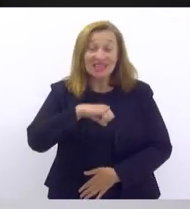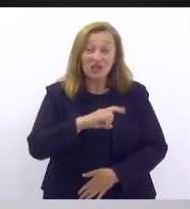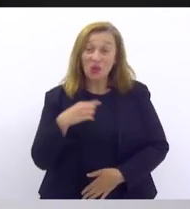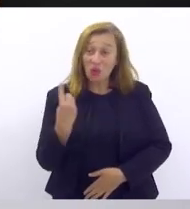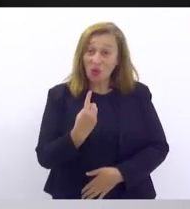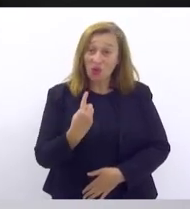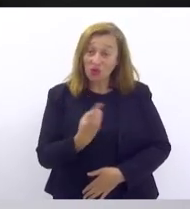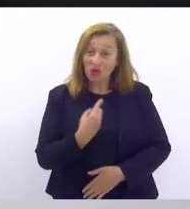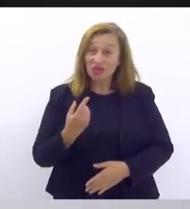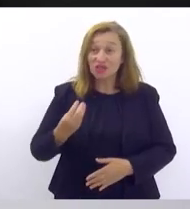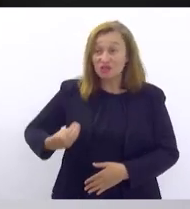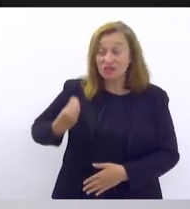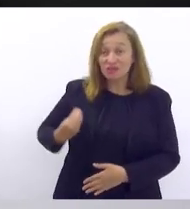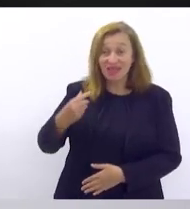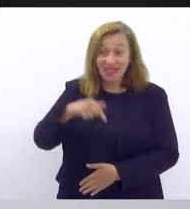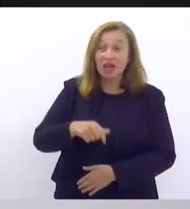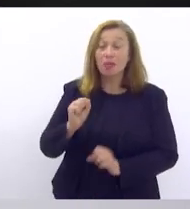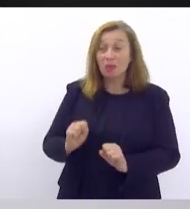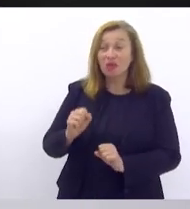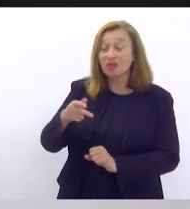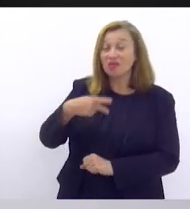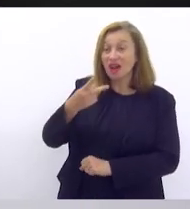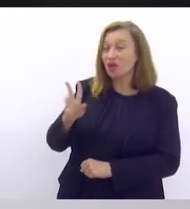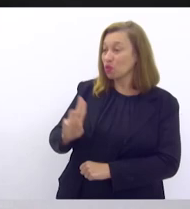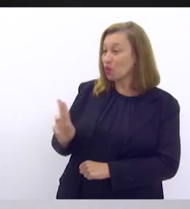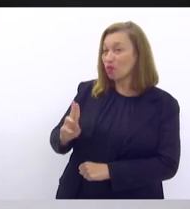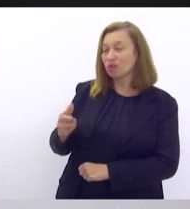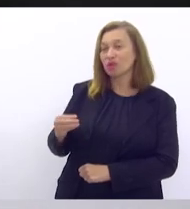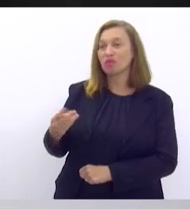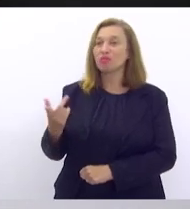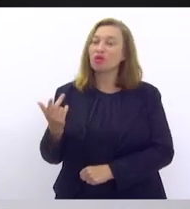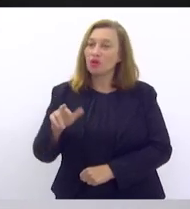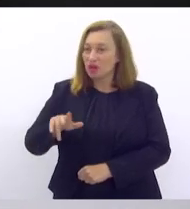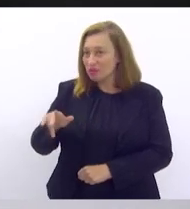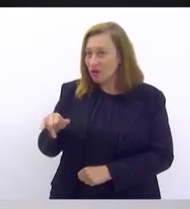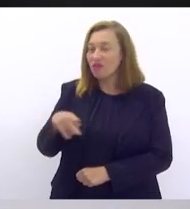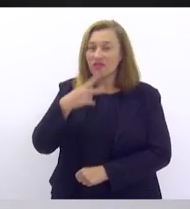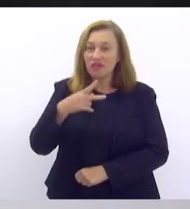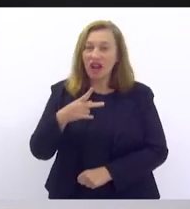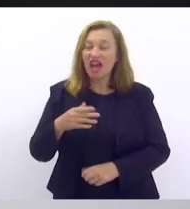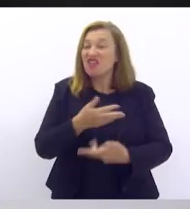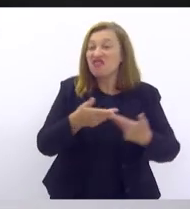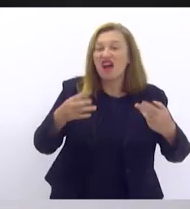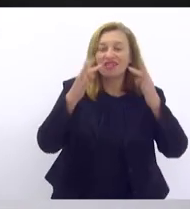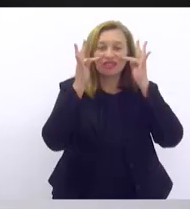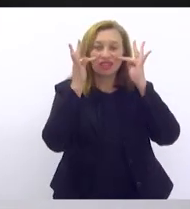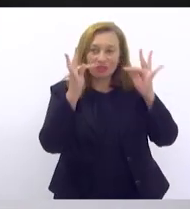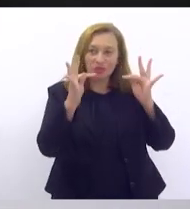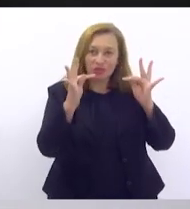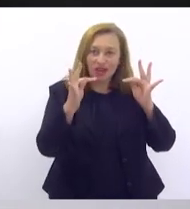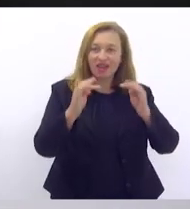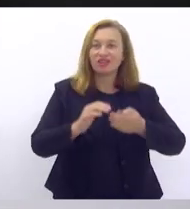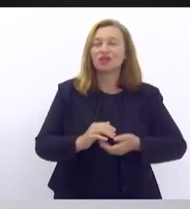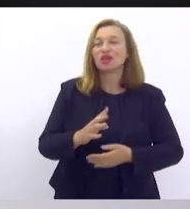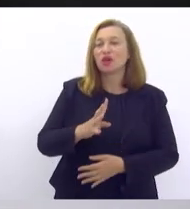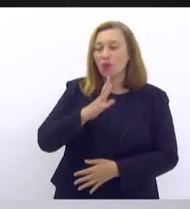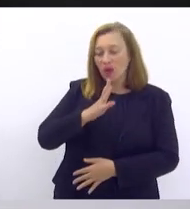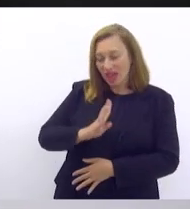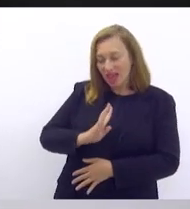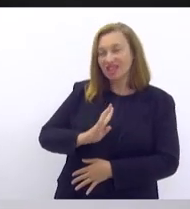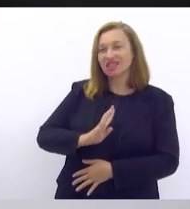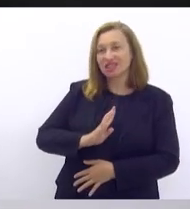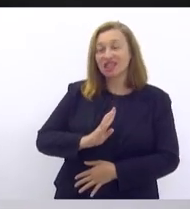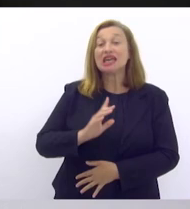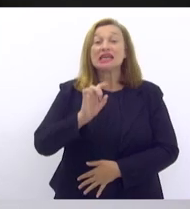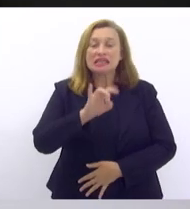vivos aqui, posso falar isso em nome do meu irmão, que vai falar isso também, e muitos aqui testemunharam que estão mais próximos de nós. Se nós hoje